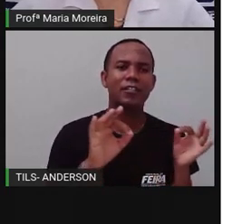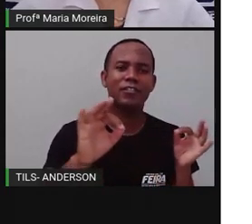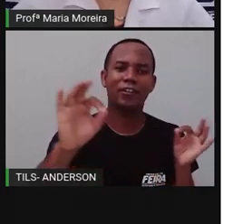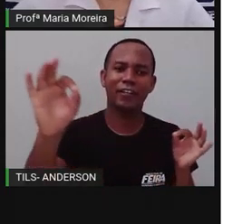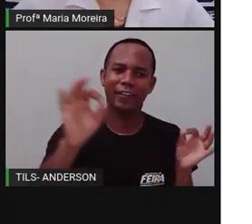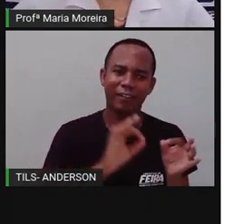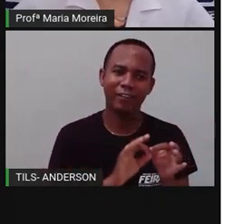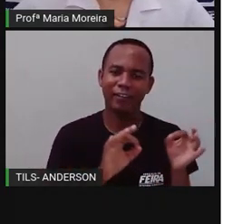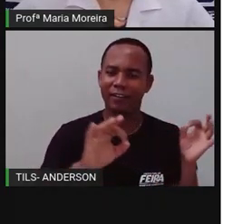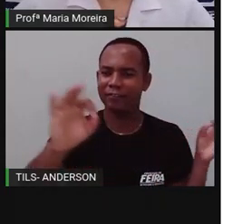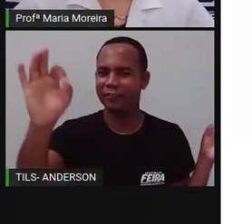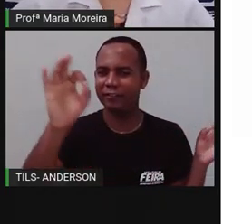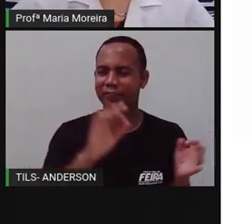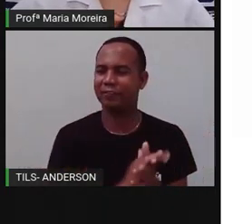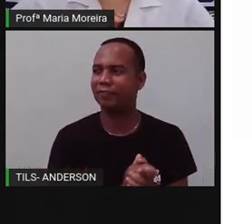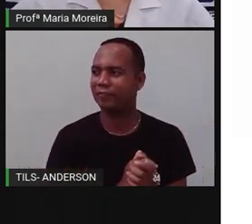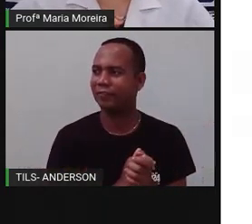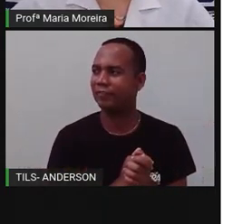Gostou?